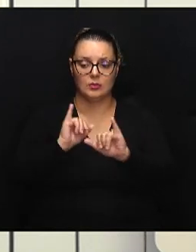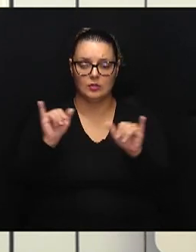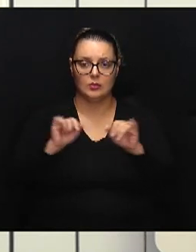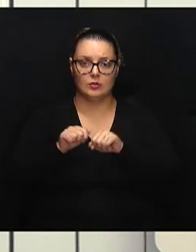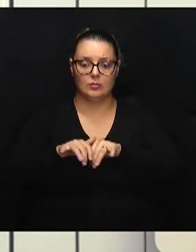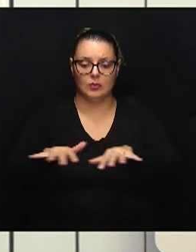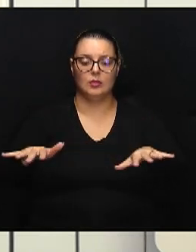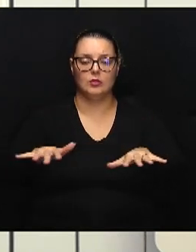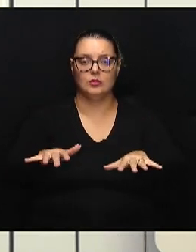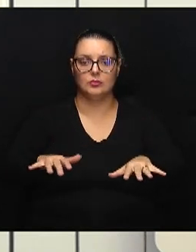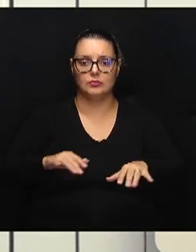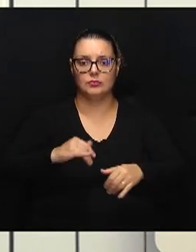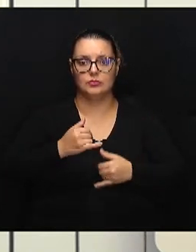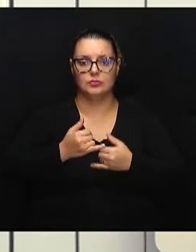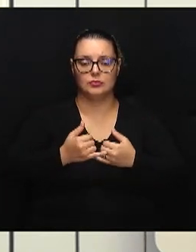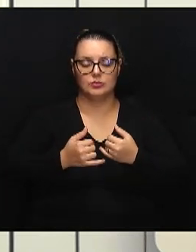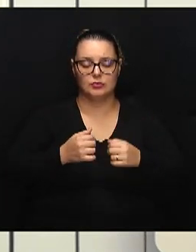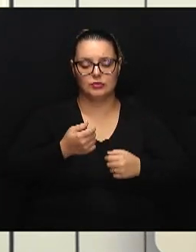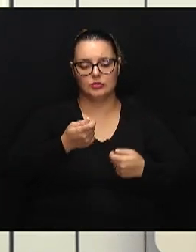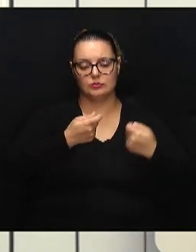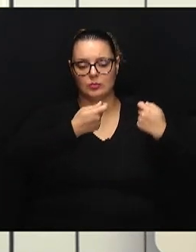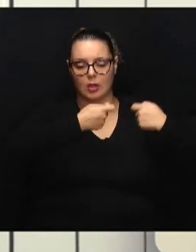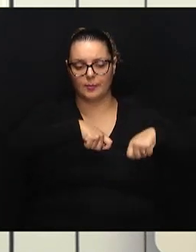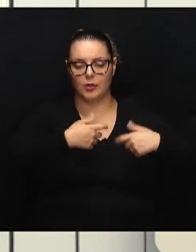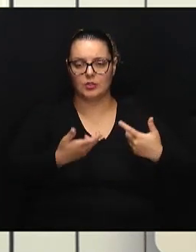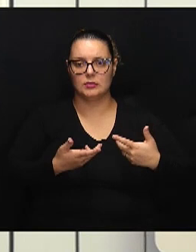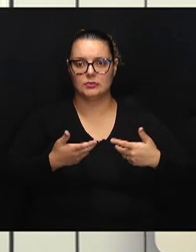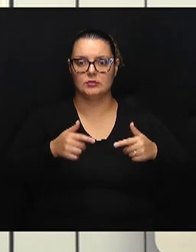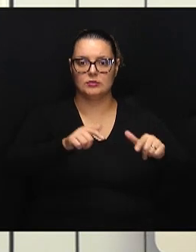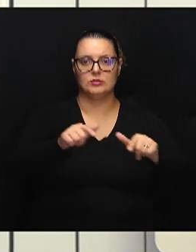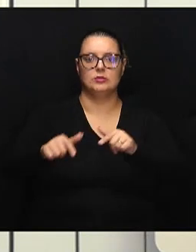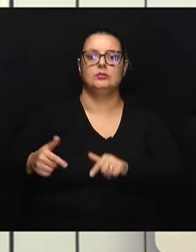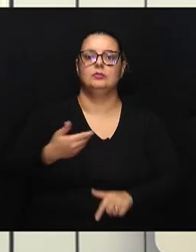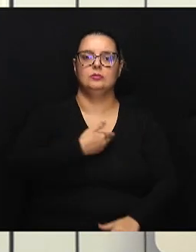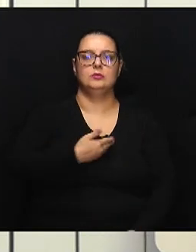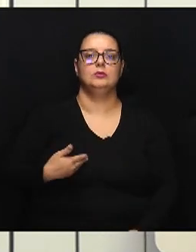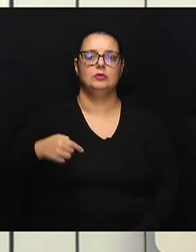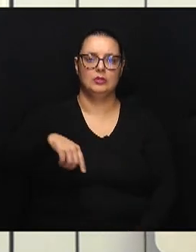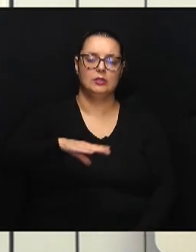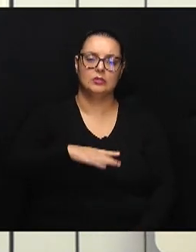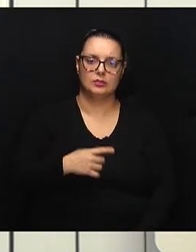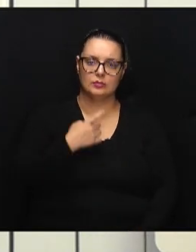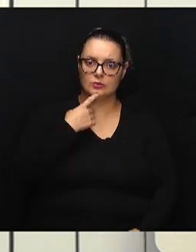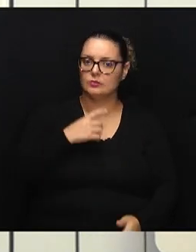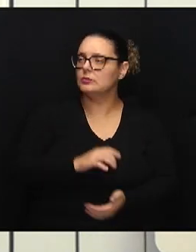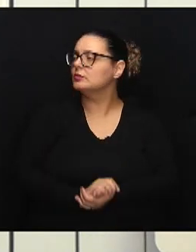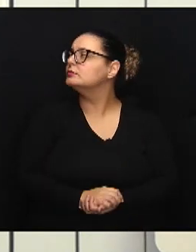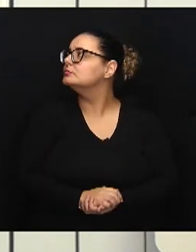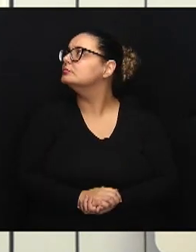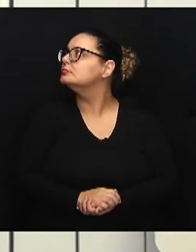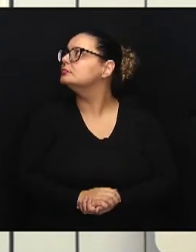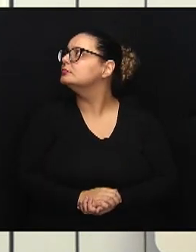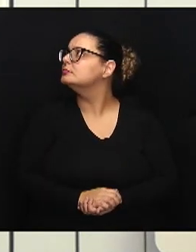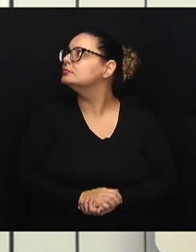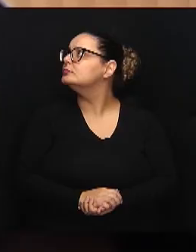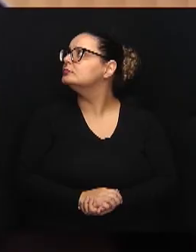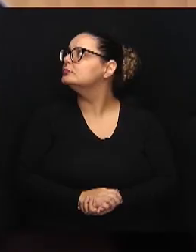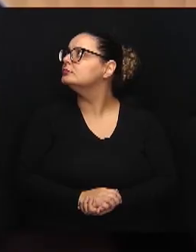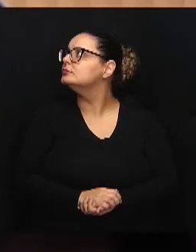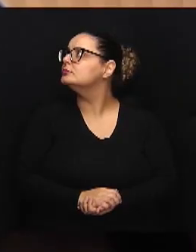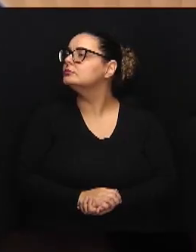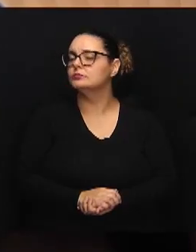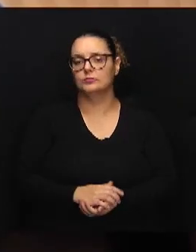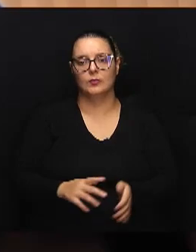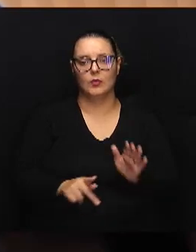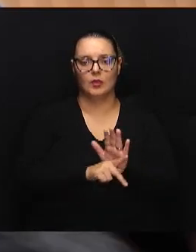jogos de azar em espaços e equipamentos públicos aqui do município de Campinas. O